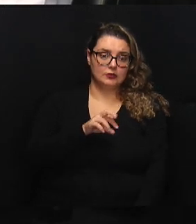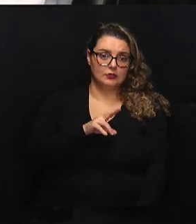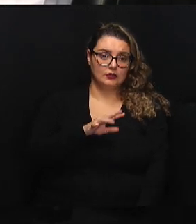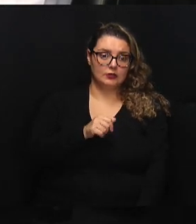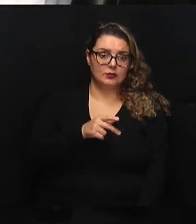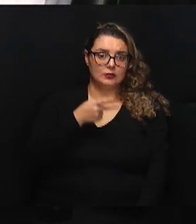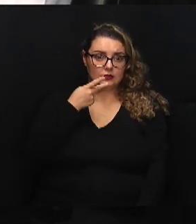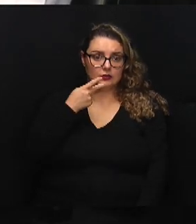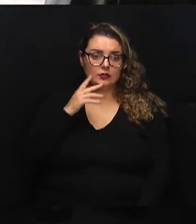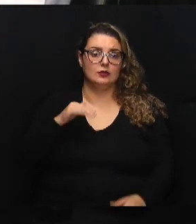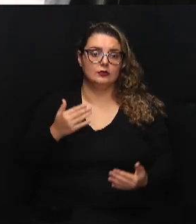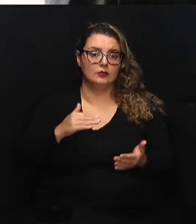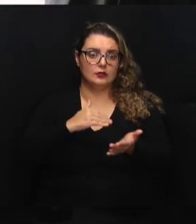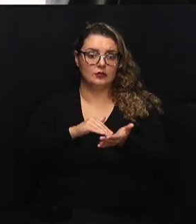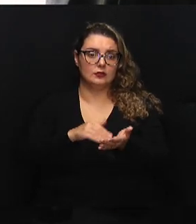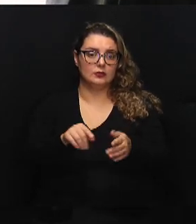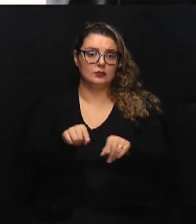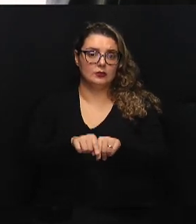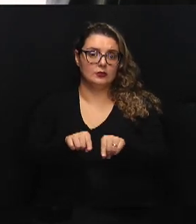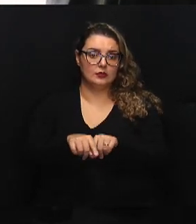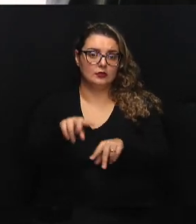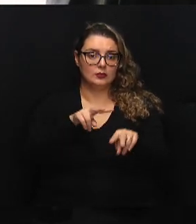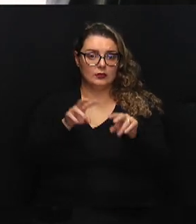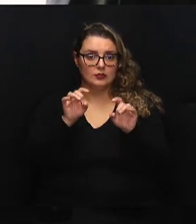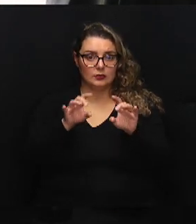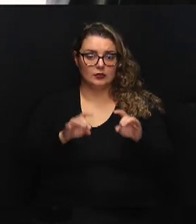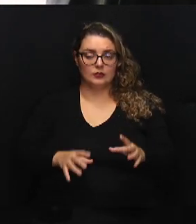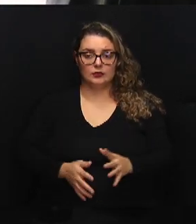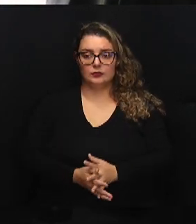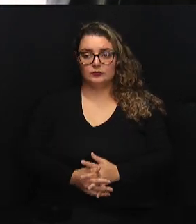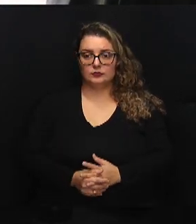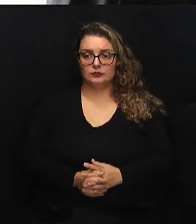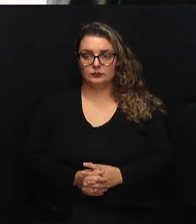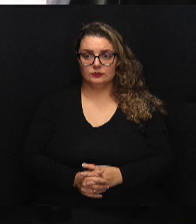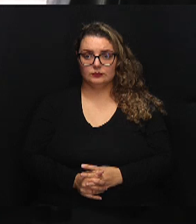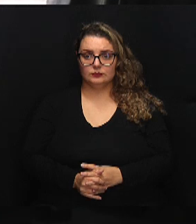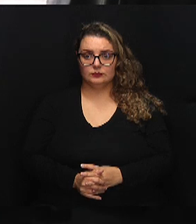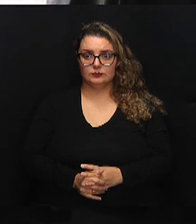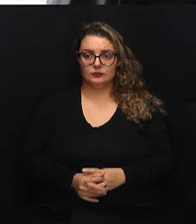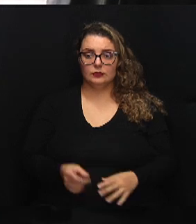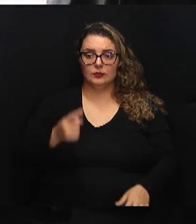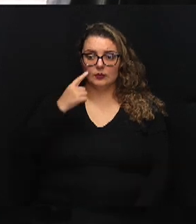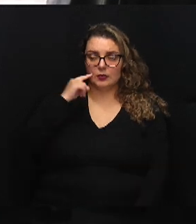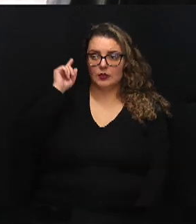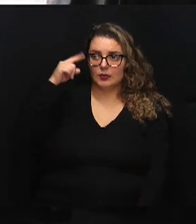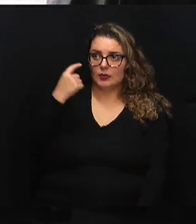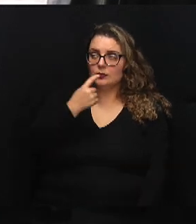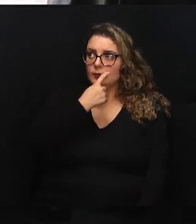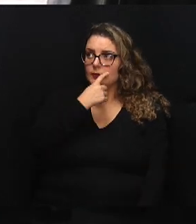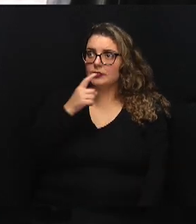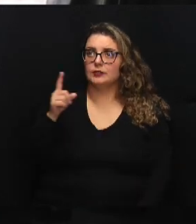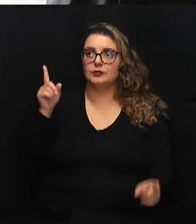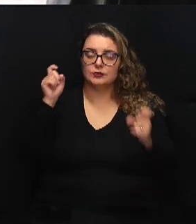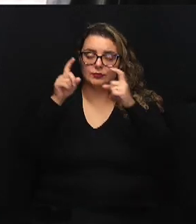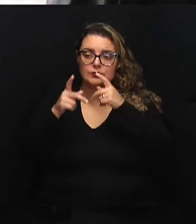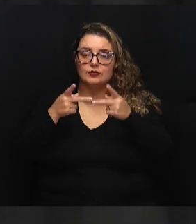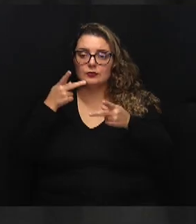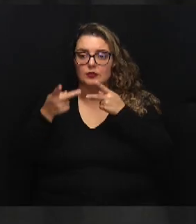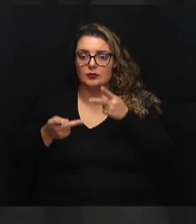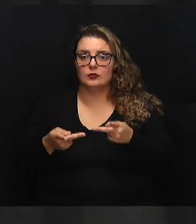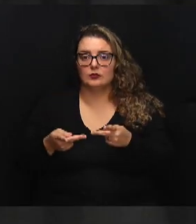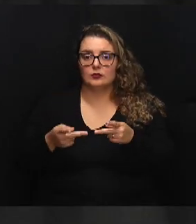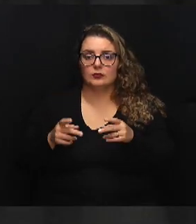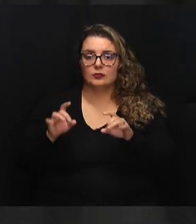outra secretaria que você também tem um olhar especial? Olha, Mirna, é muito difícil você falar assim, você tem um